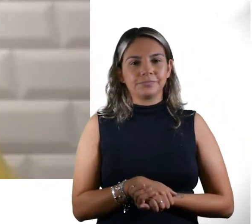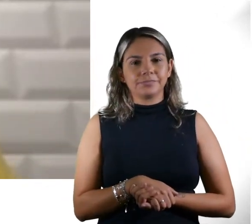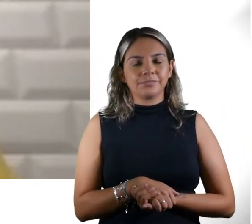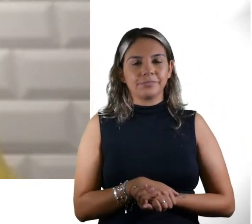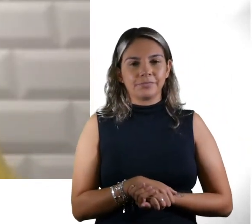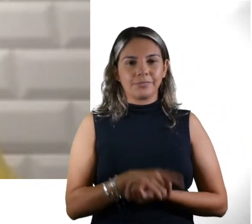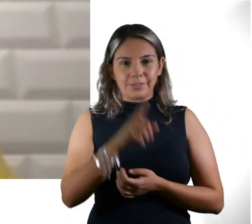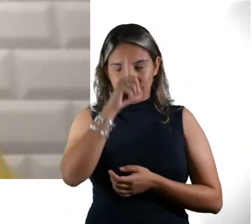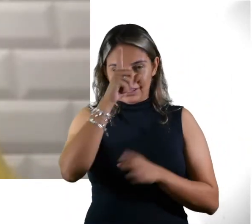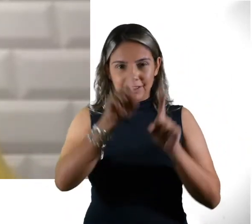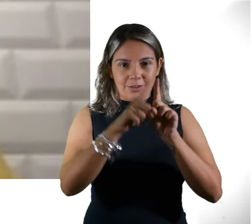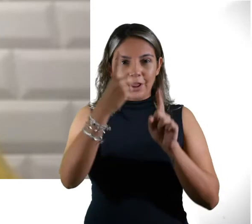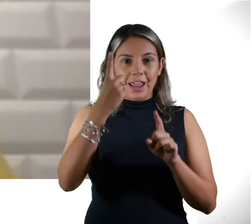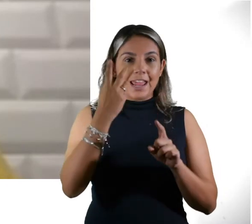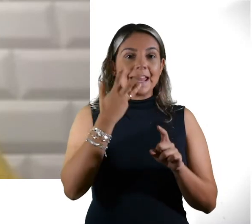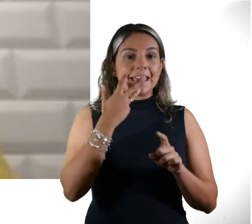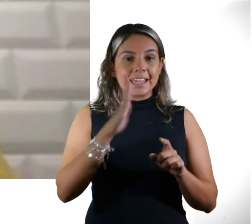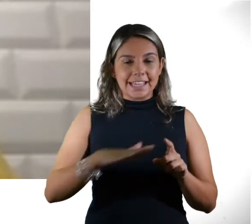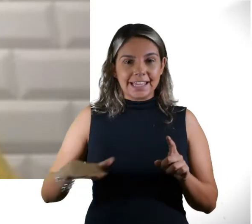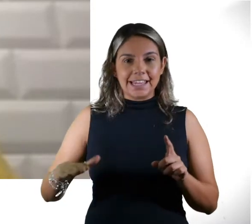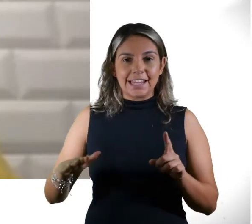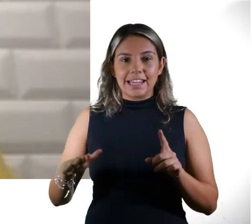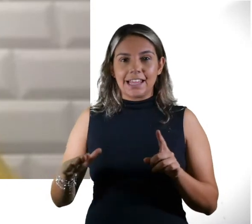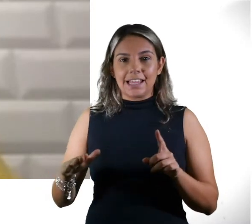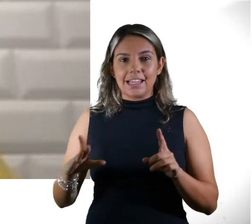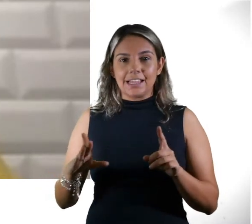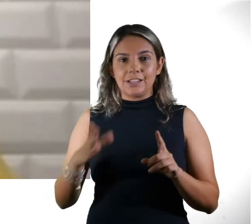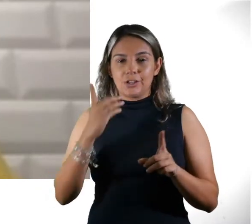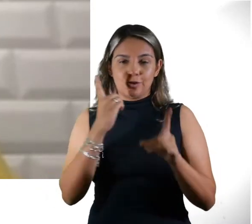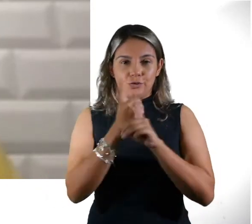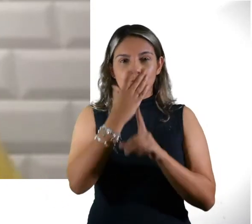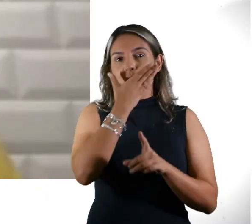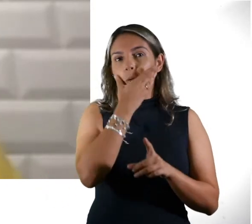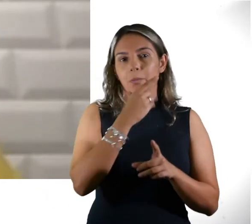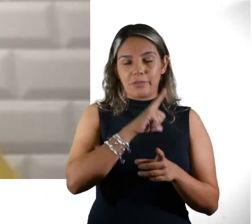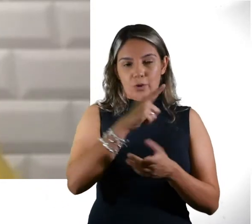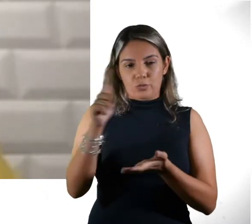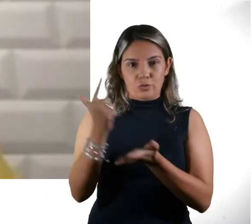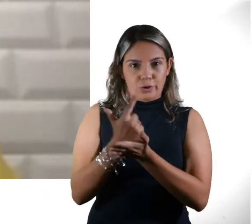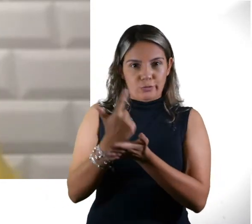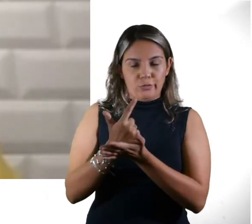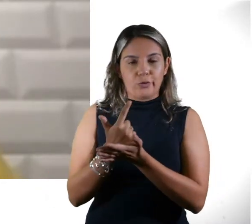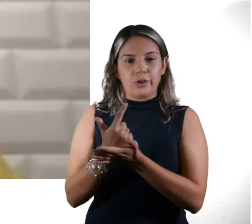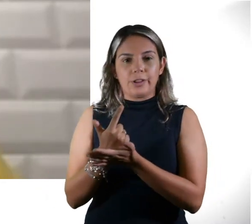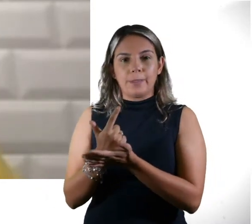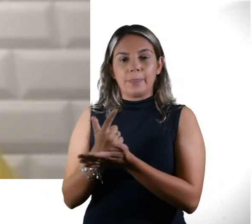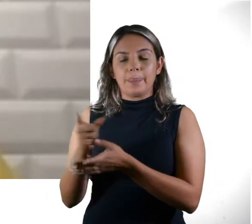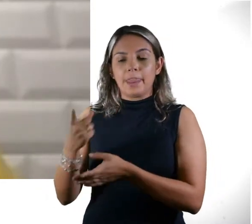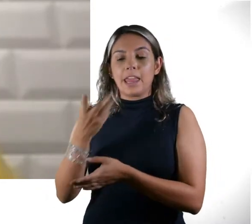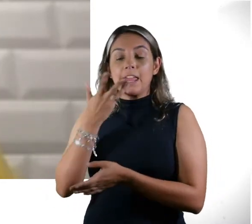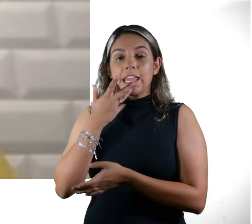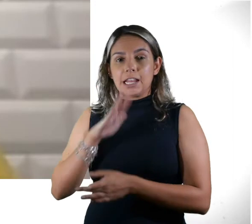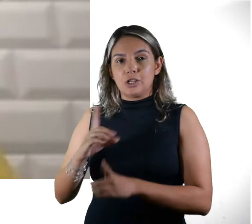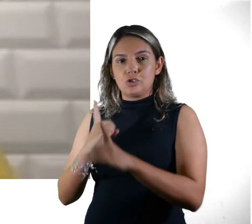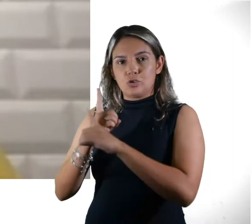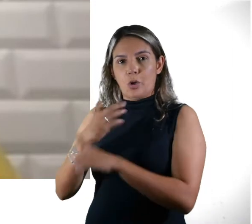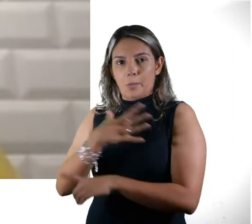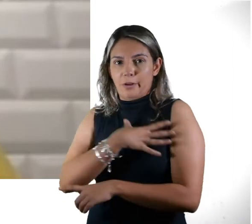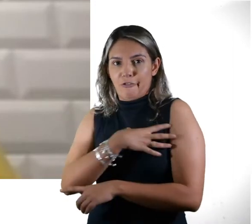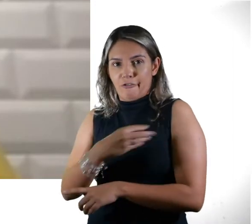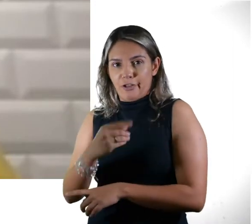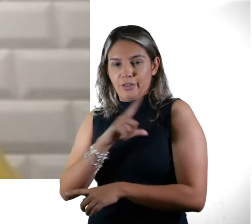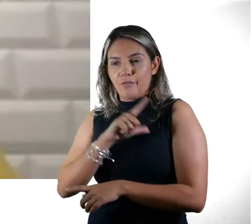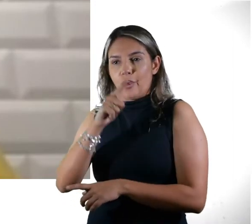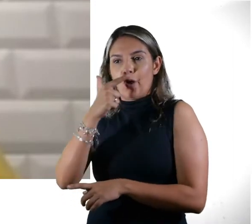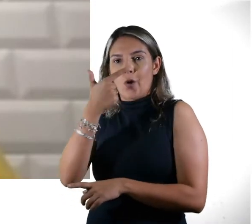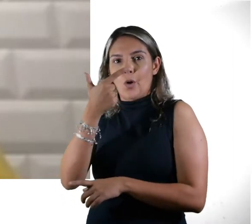de uma menina que descobre que o pai teve várias mulheres e, portanto, desde o início o